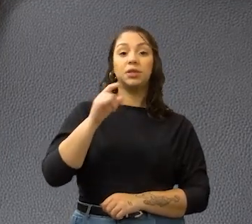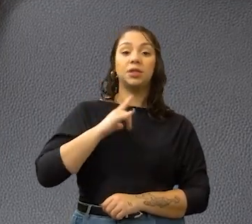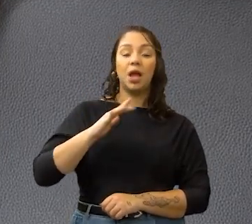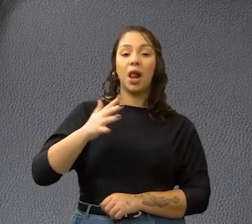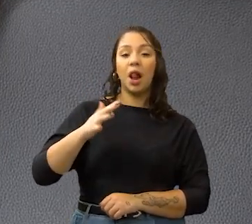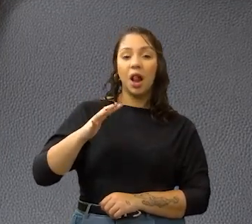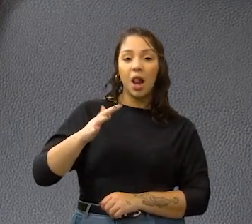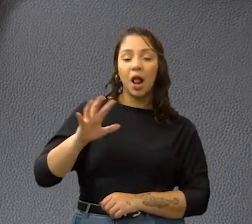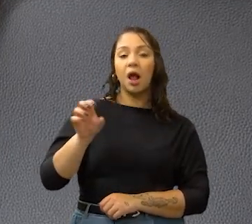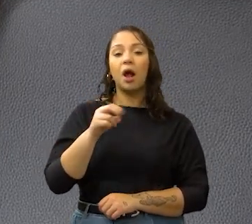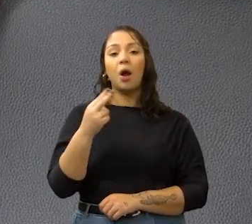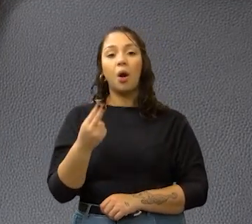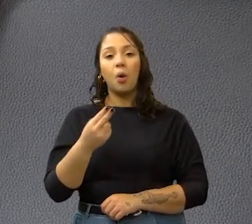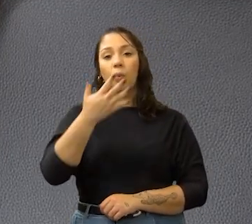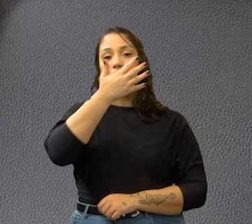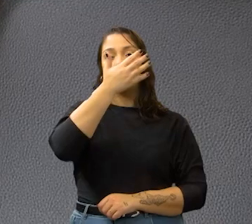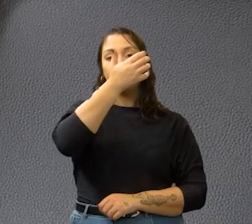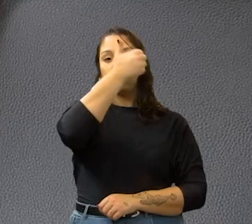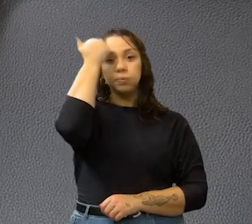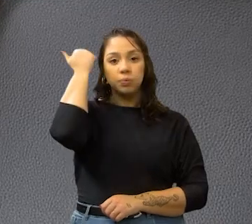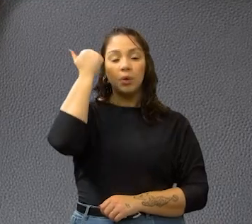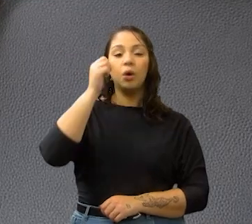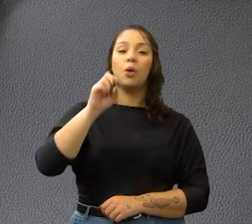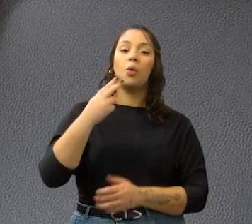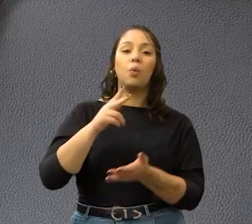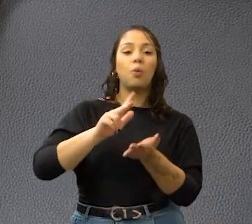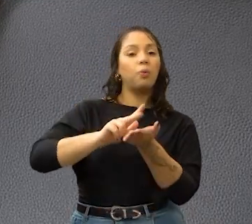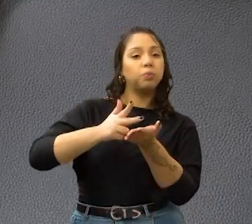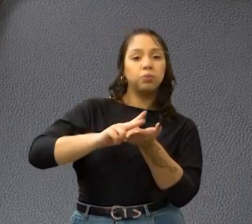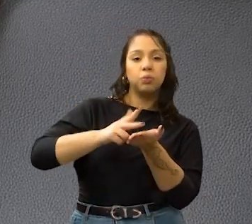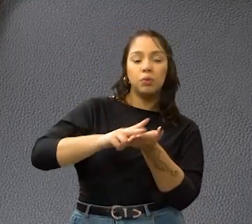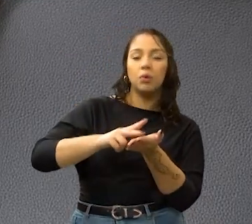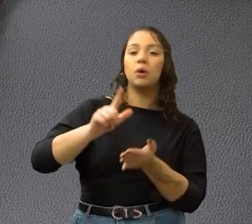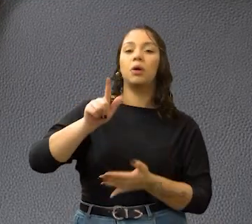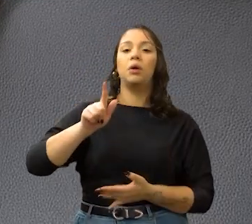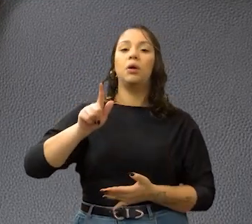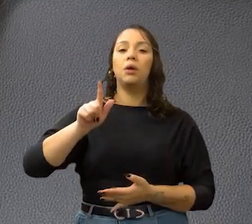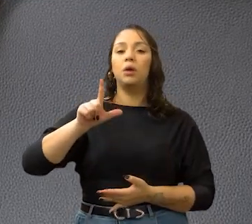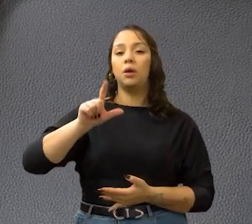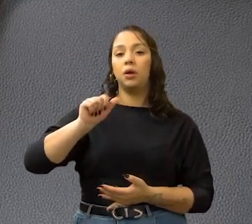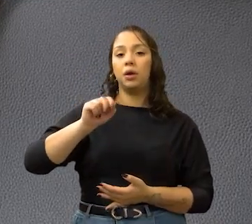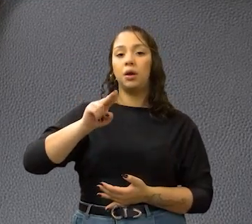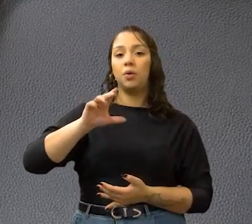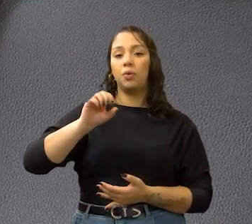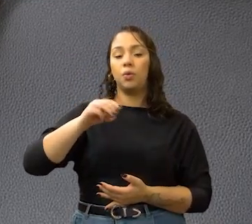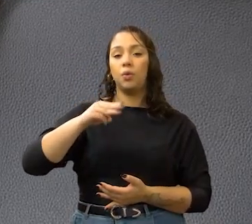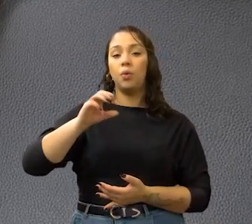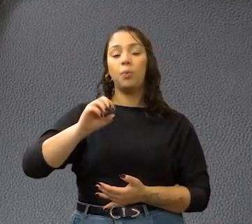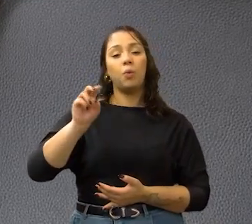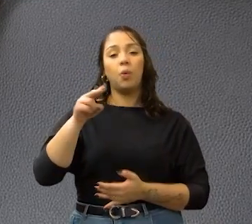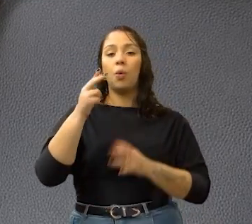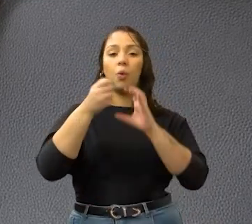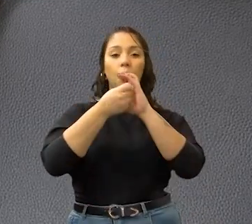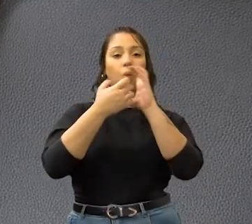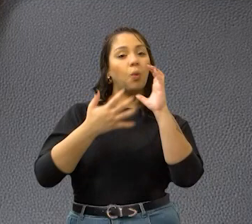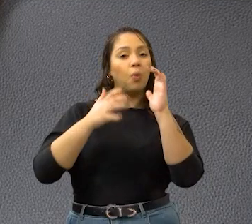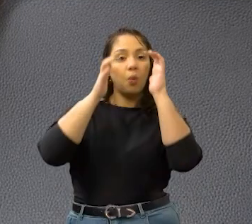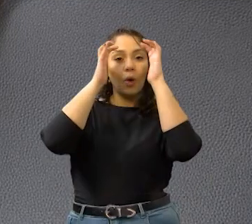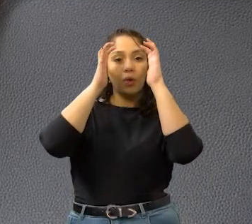tem Alzheimer, Parkinson, glaucoma, epilepsia, está dentro do espectro